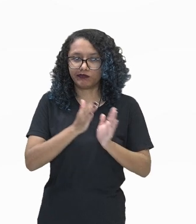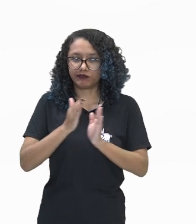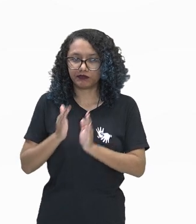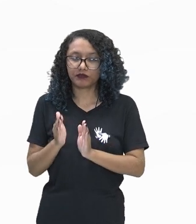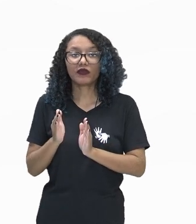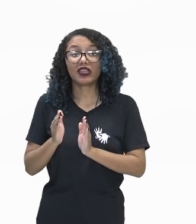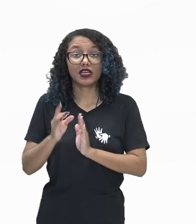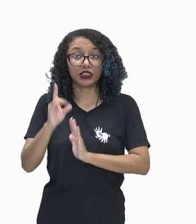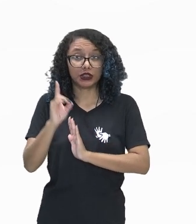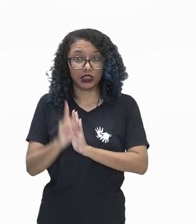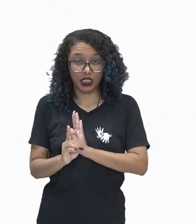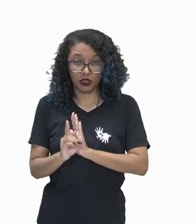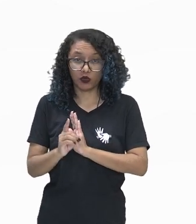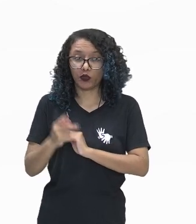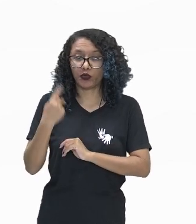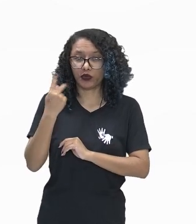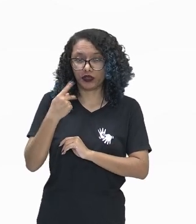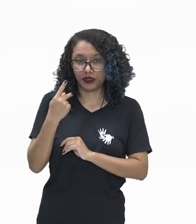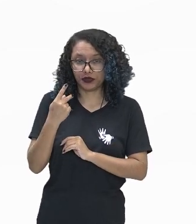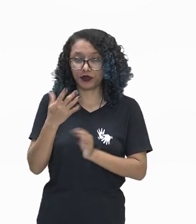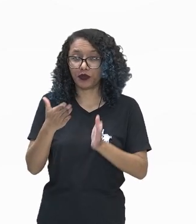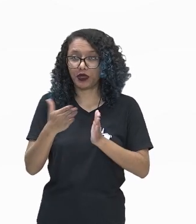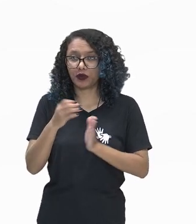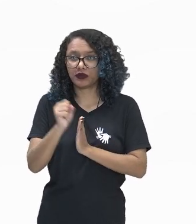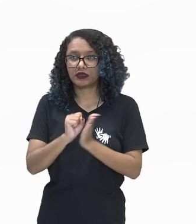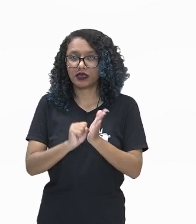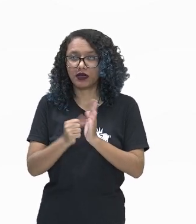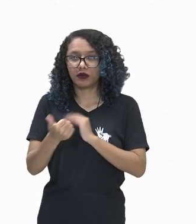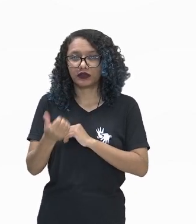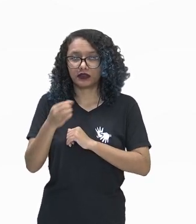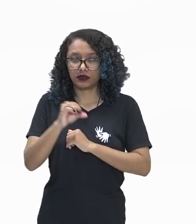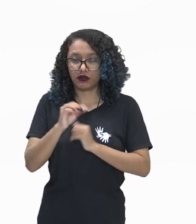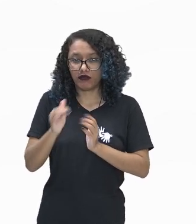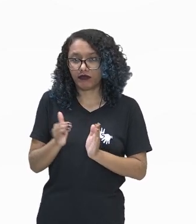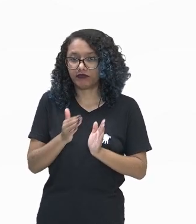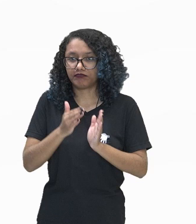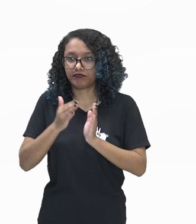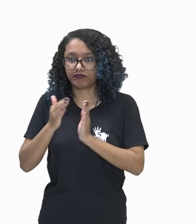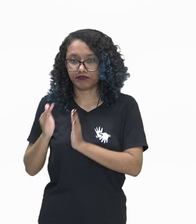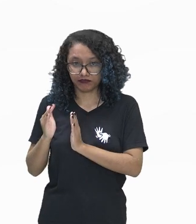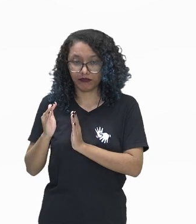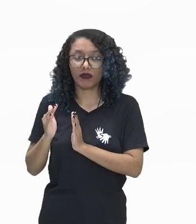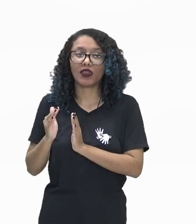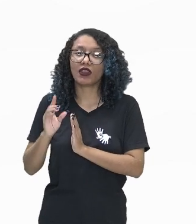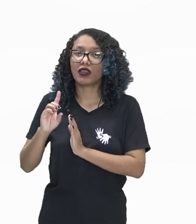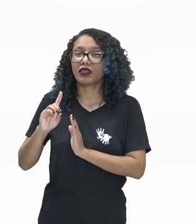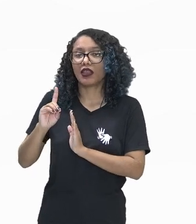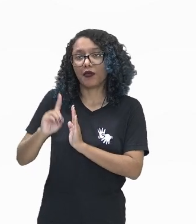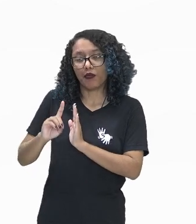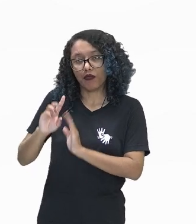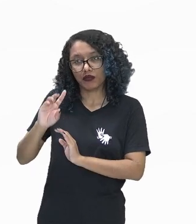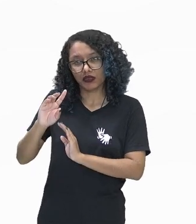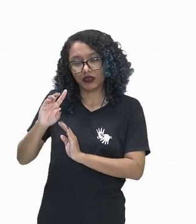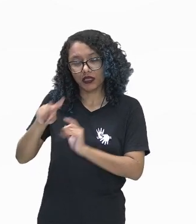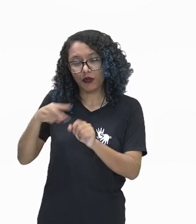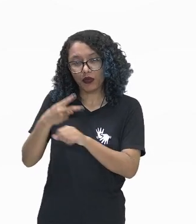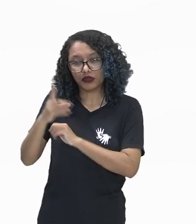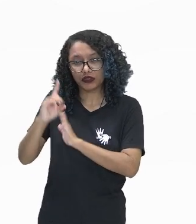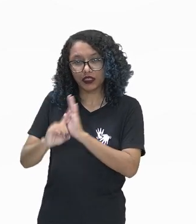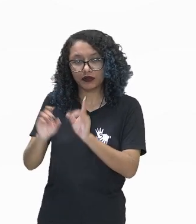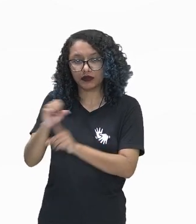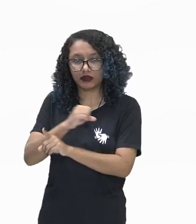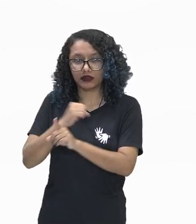os direitos políticos no século XIX, e depois nós tivemos os direitos sociais, que